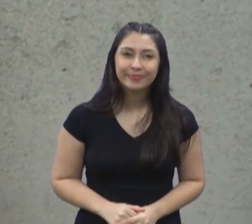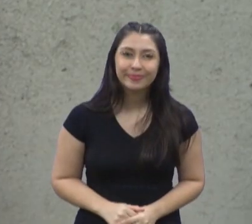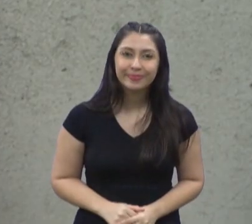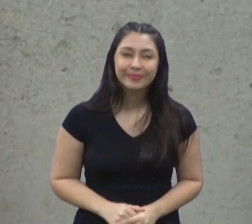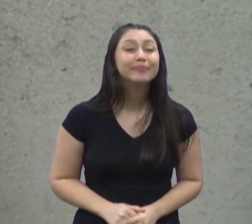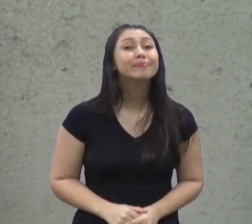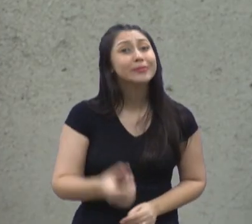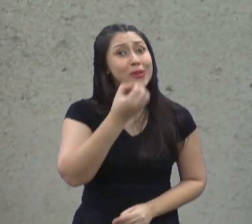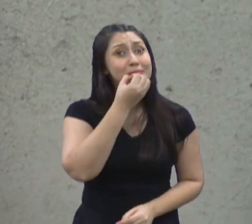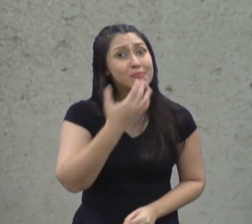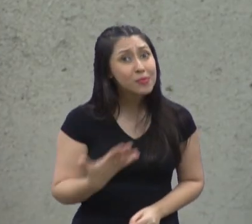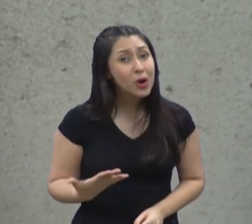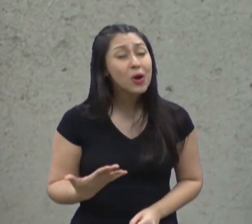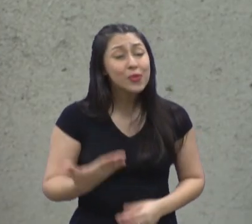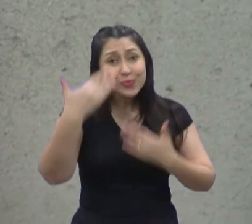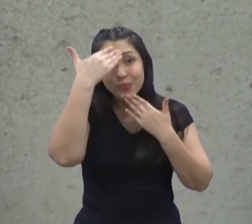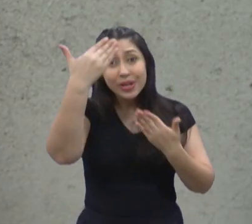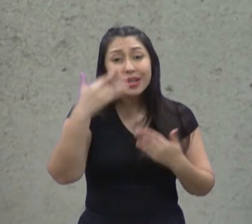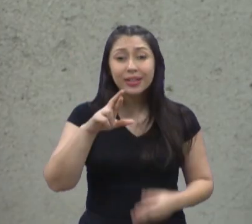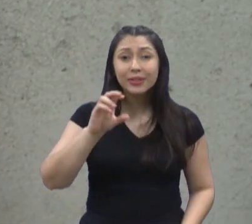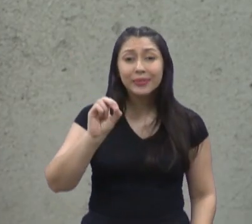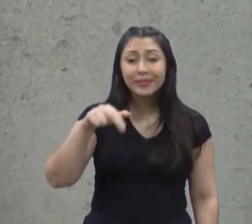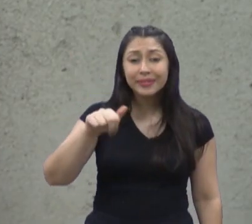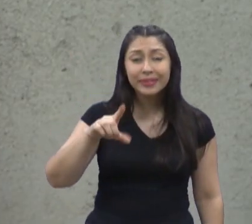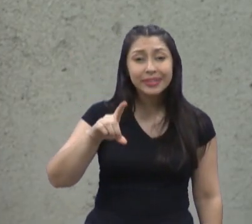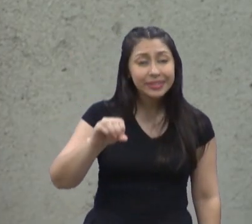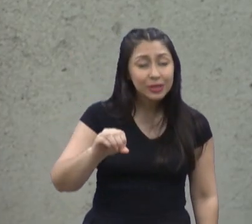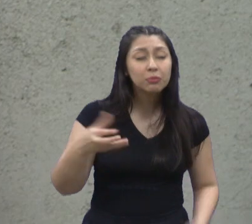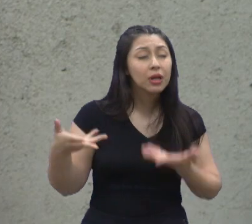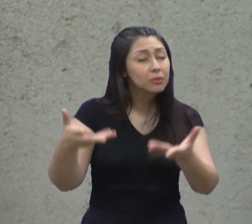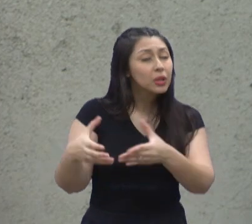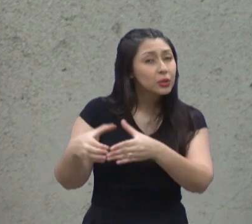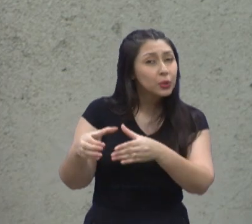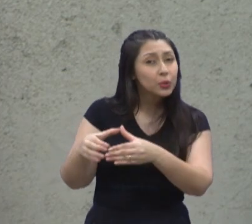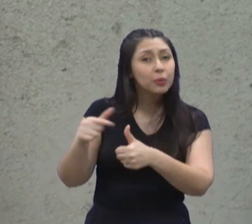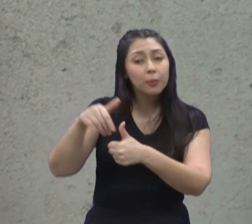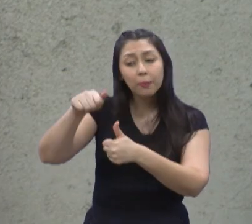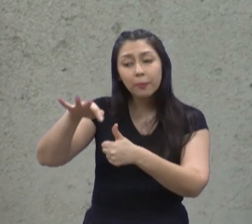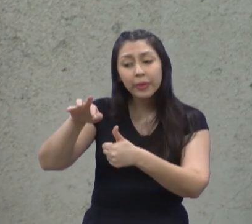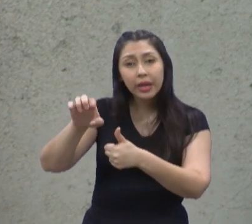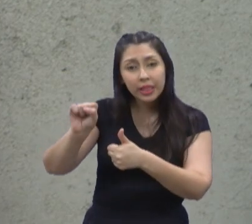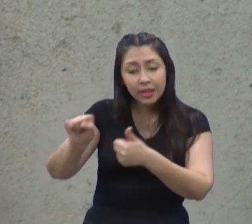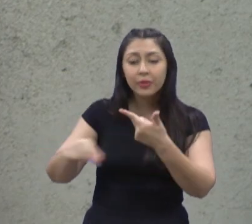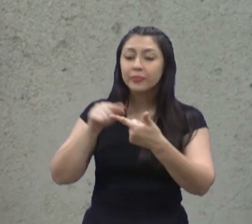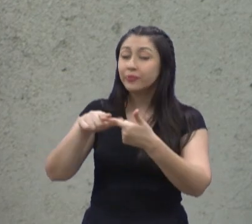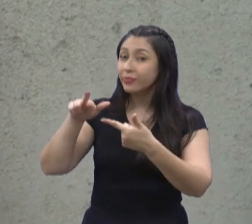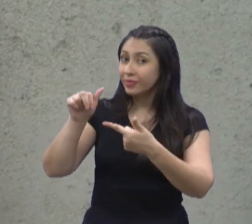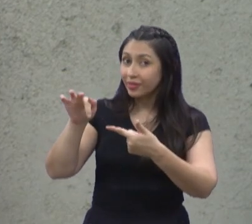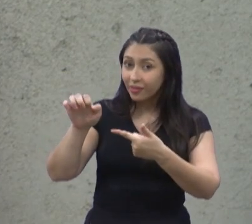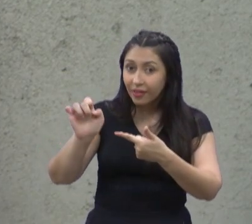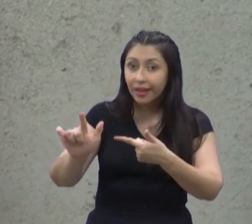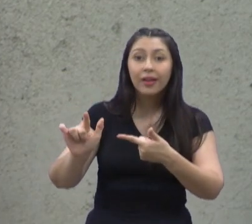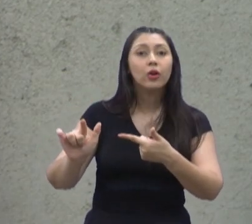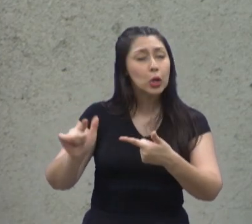Muito bom, Ronaldo. Muito obrigada, viu, por receber a nossa equipe aí, o Matheus, nosso cinegrafista Rafael. Adorei saber dessas dicas, né,